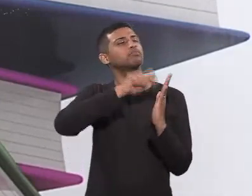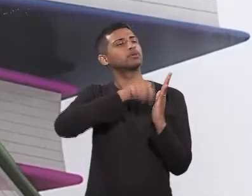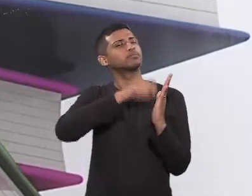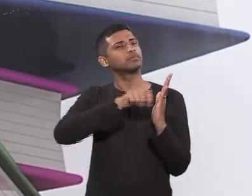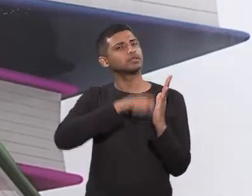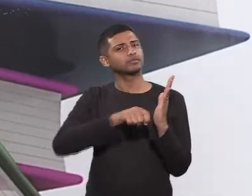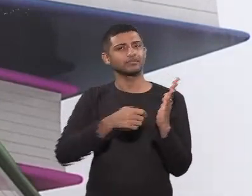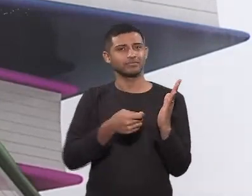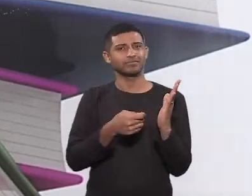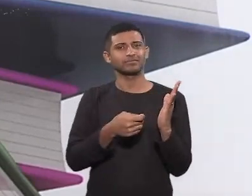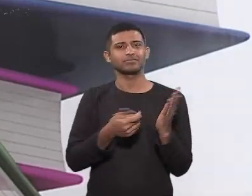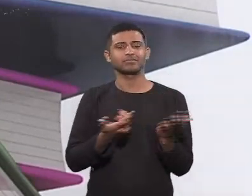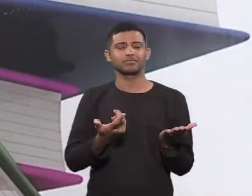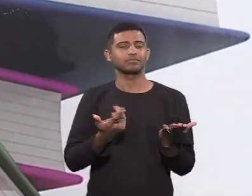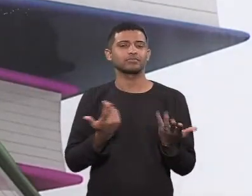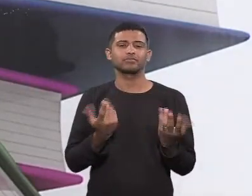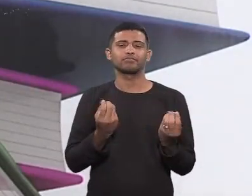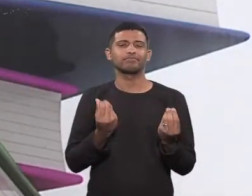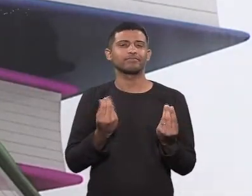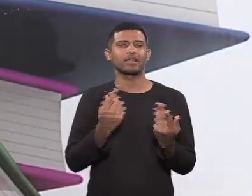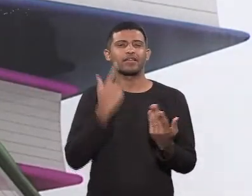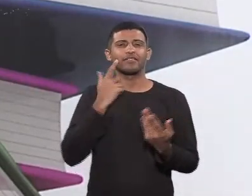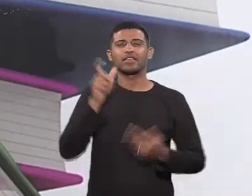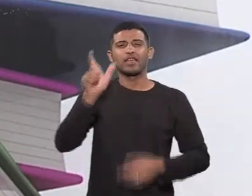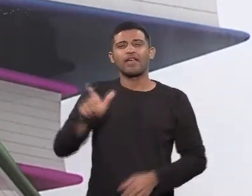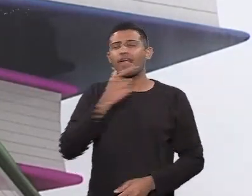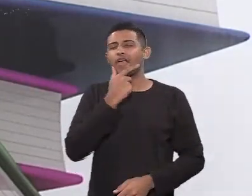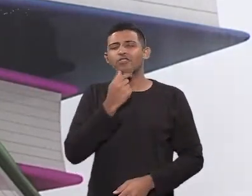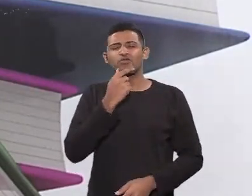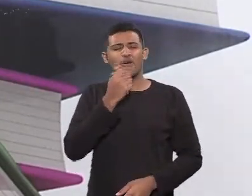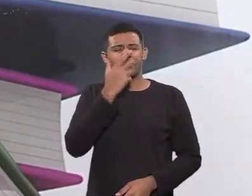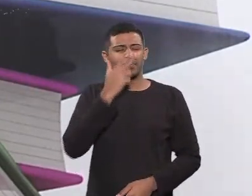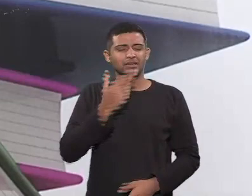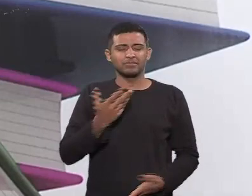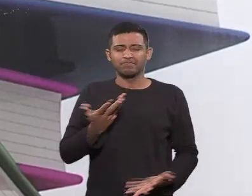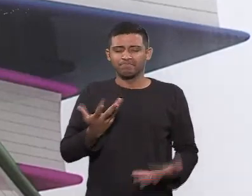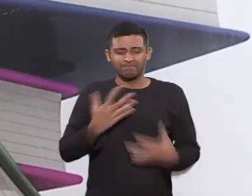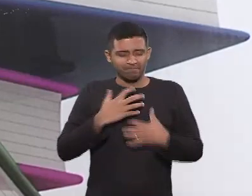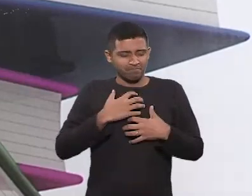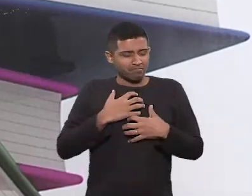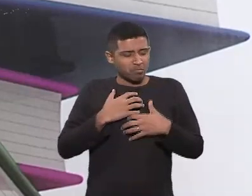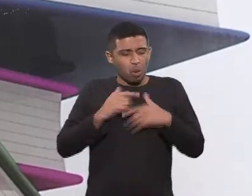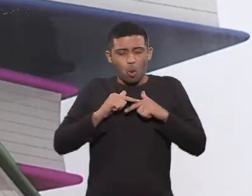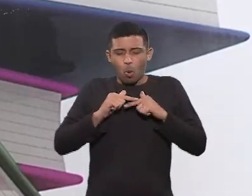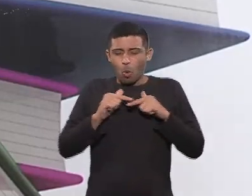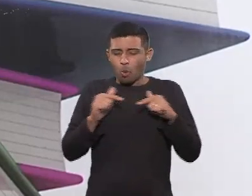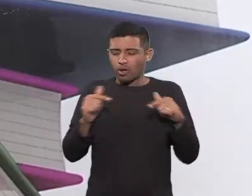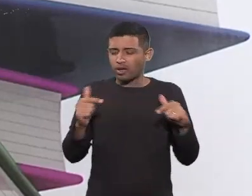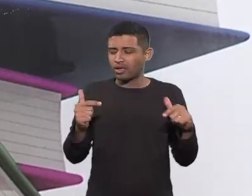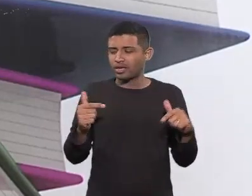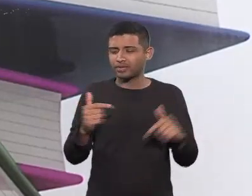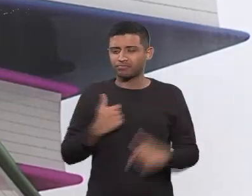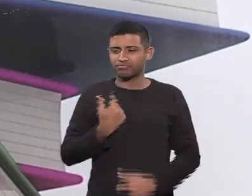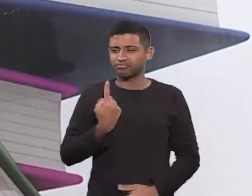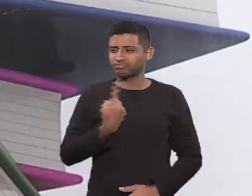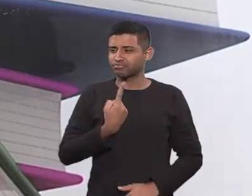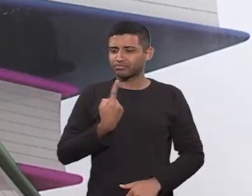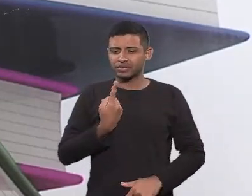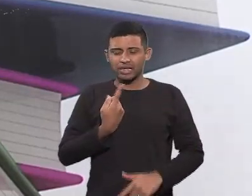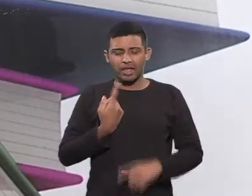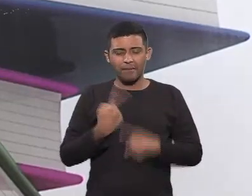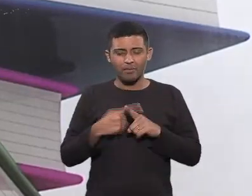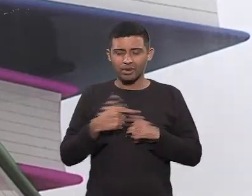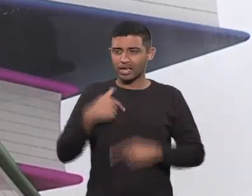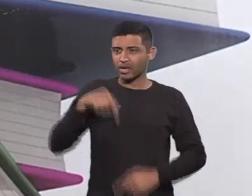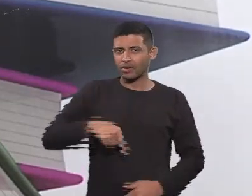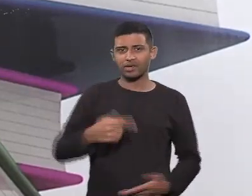mesmo, cara, estava numa fase, assim, super vazia da minha vida, assim, aquela fase que você pensa, nossa, para que eu tô